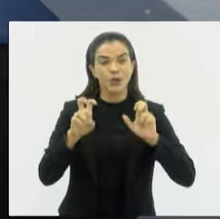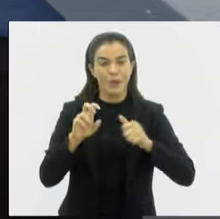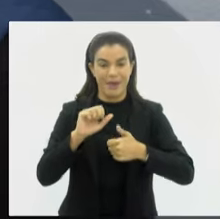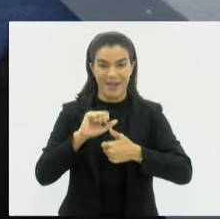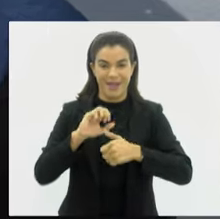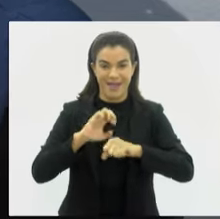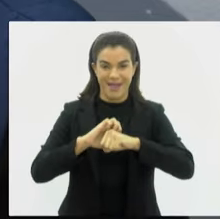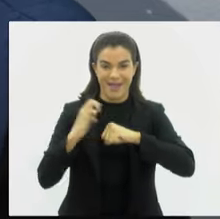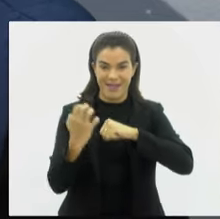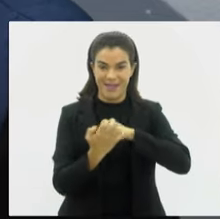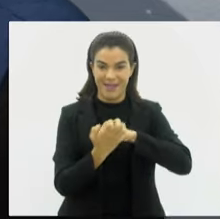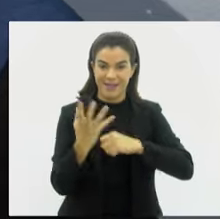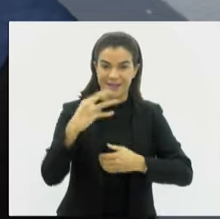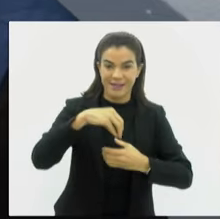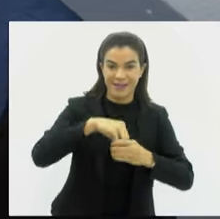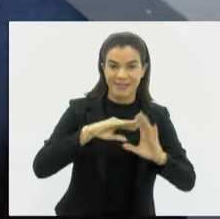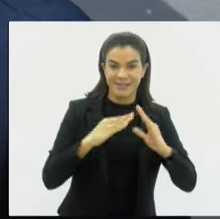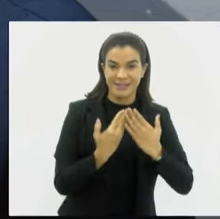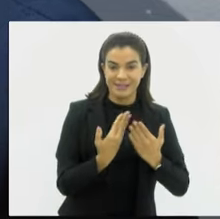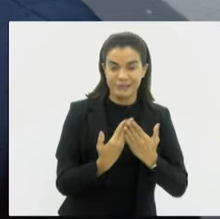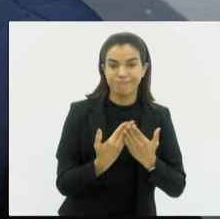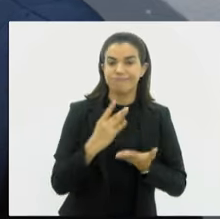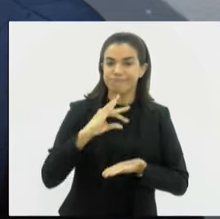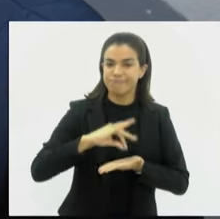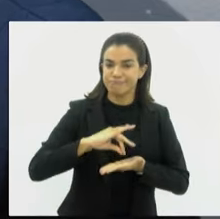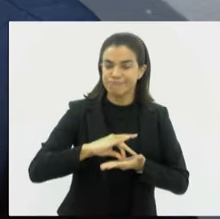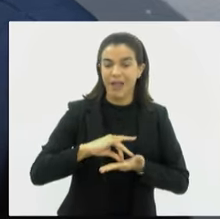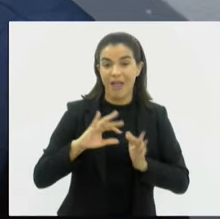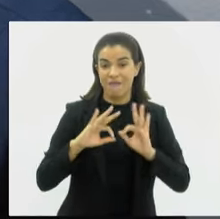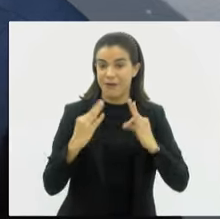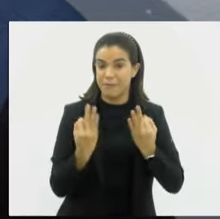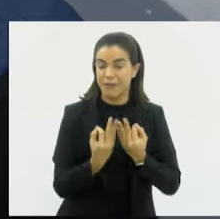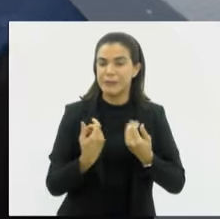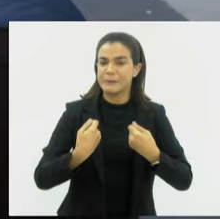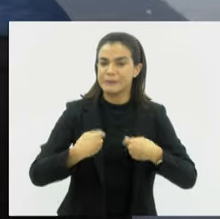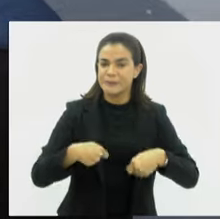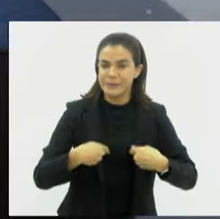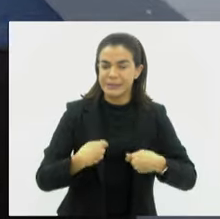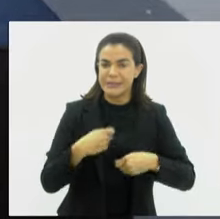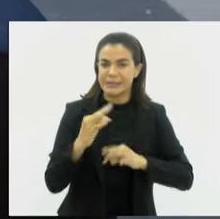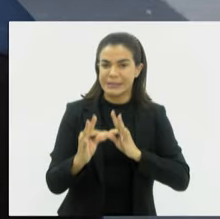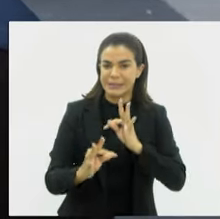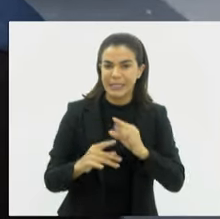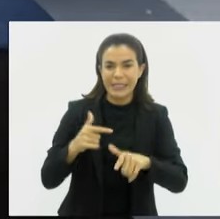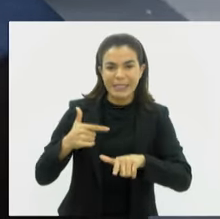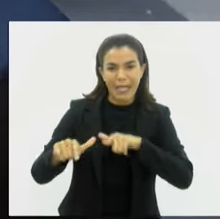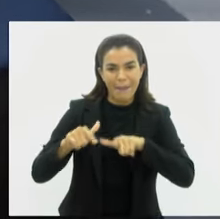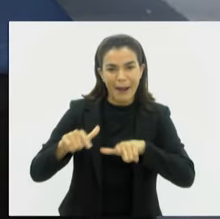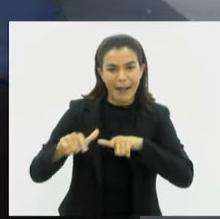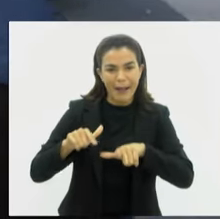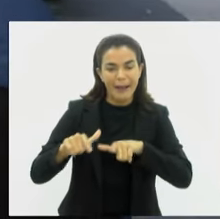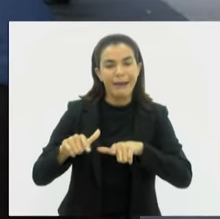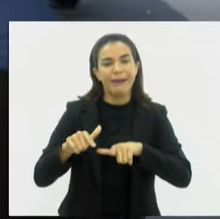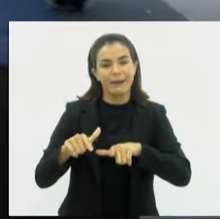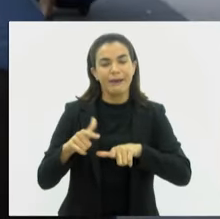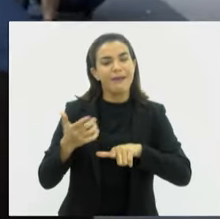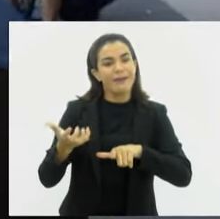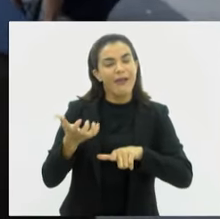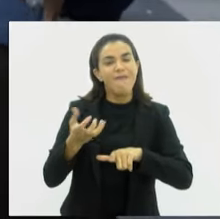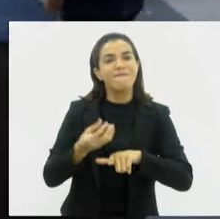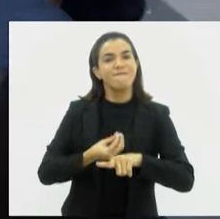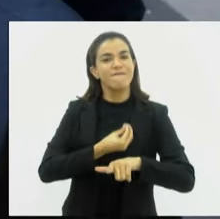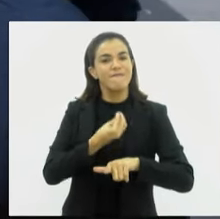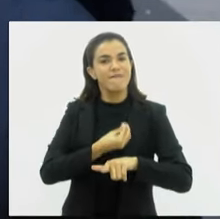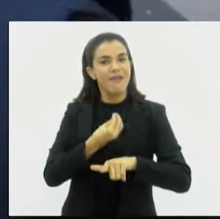escolas, né? Isso é uma realidade, hoje as famílias precisam trabalhar, né? Os pais e mães querem poder viver, sair na